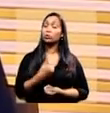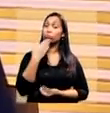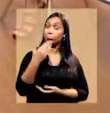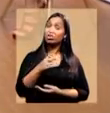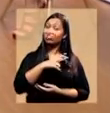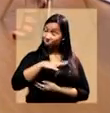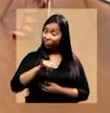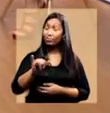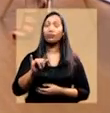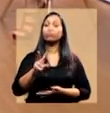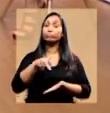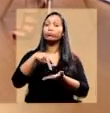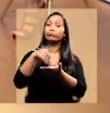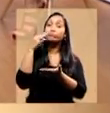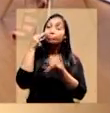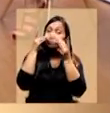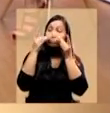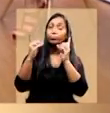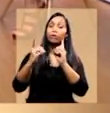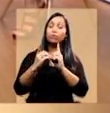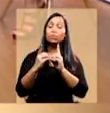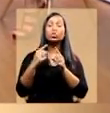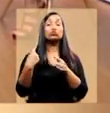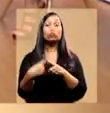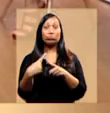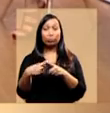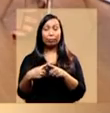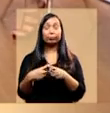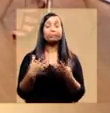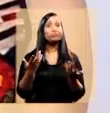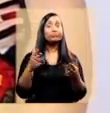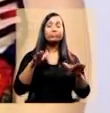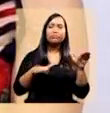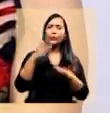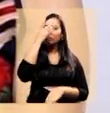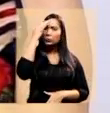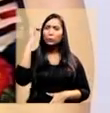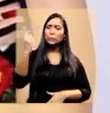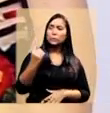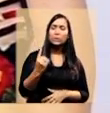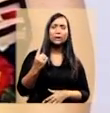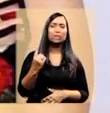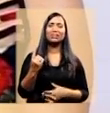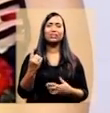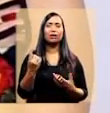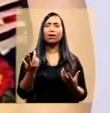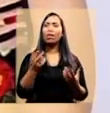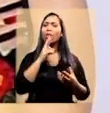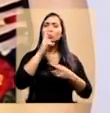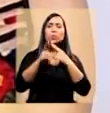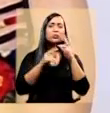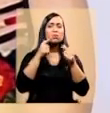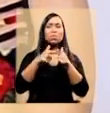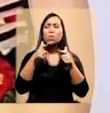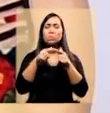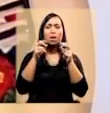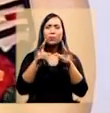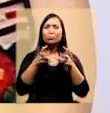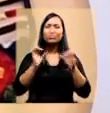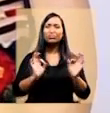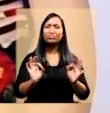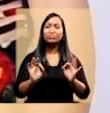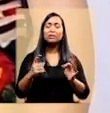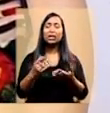a gente pede que vá, que eu faça pessoalmente. Porque às vezes a pessoa chega e ela não vê assim saída para o seu